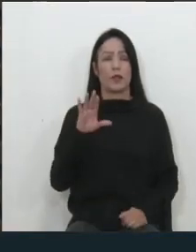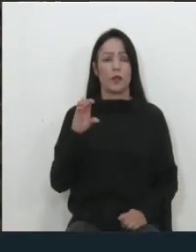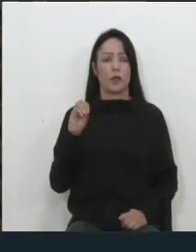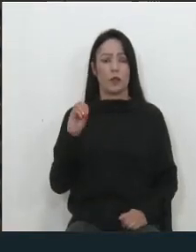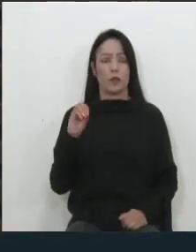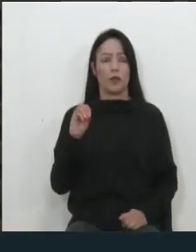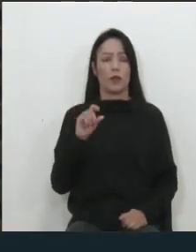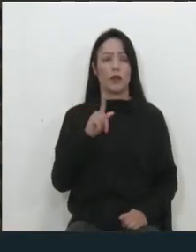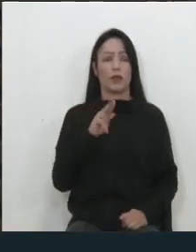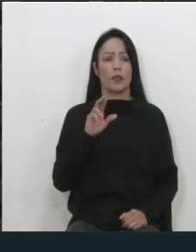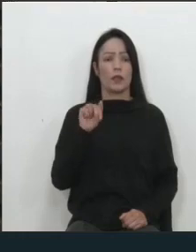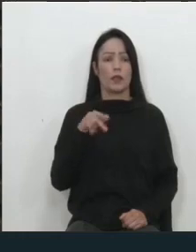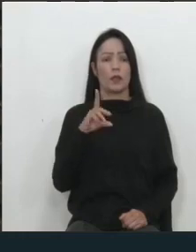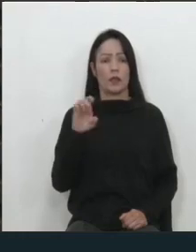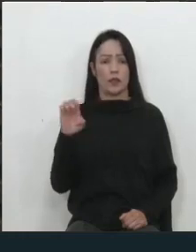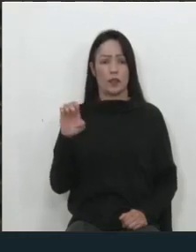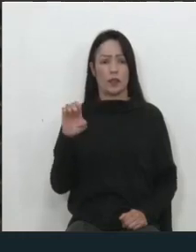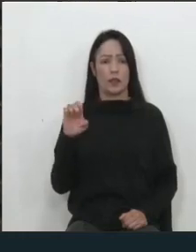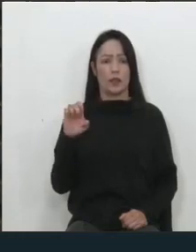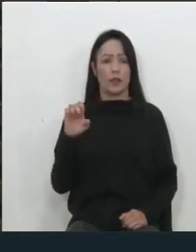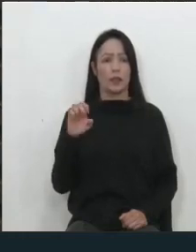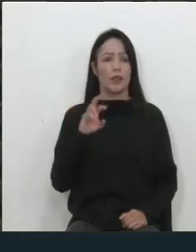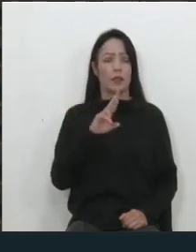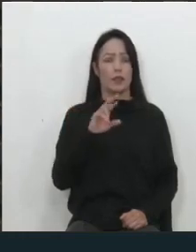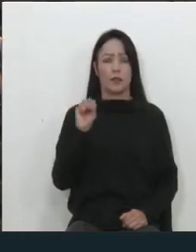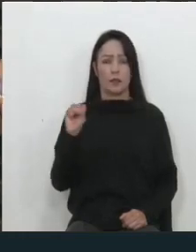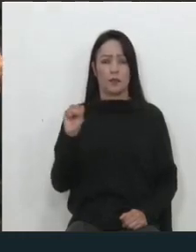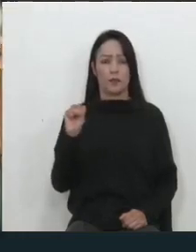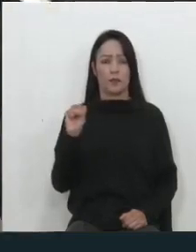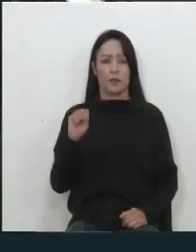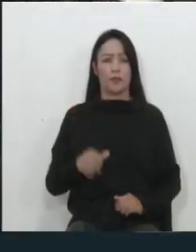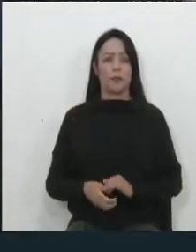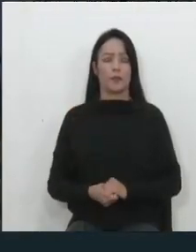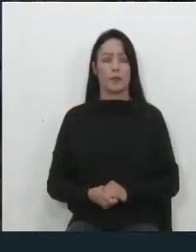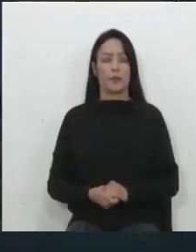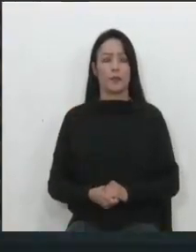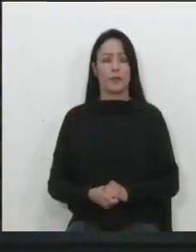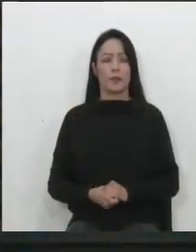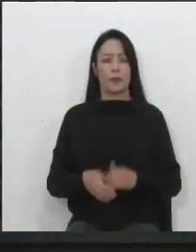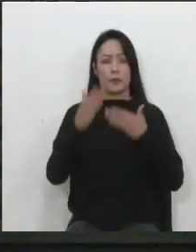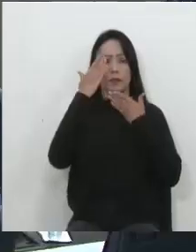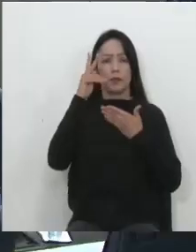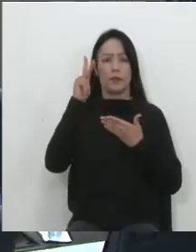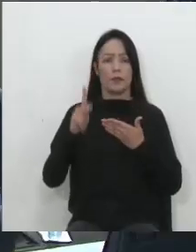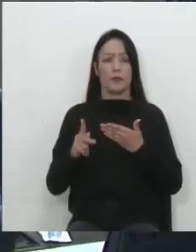vítimas do ciclone que aconteceu lá. Obrigado, presidente.